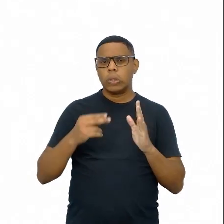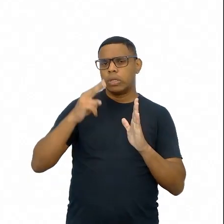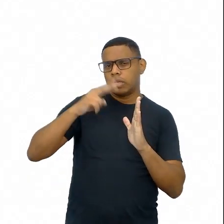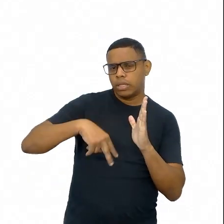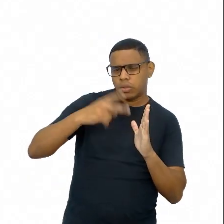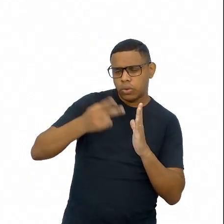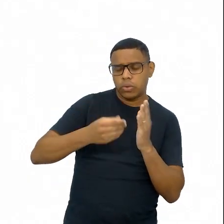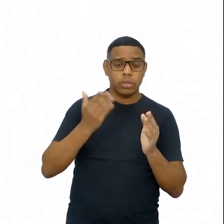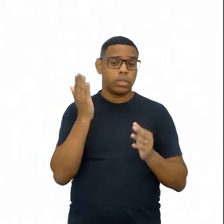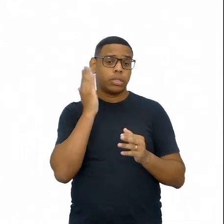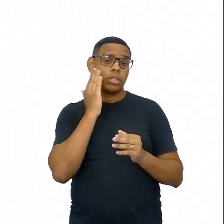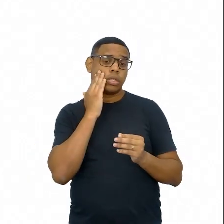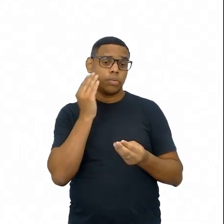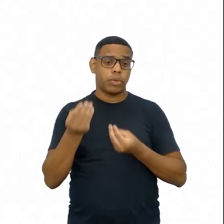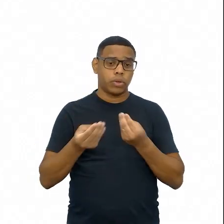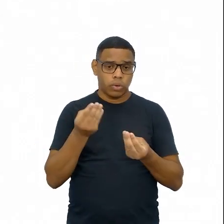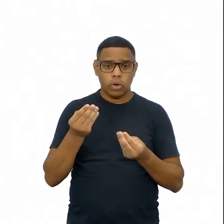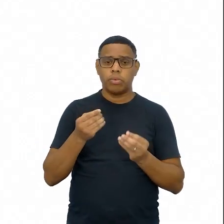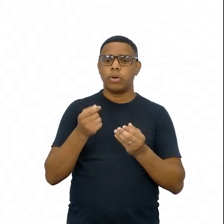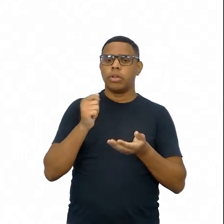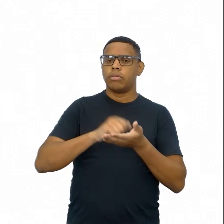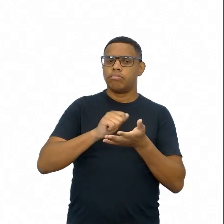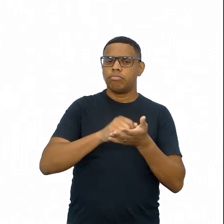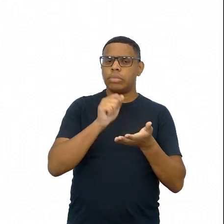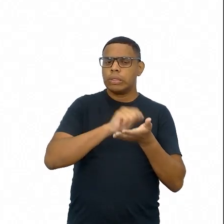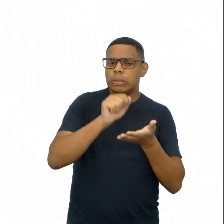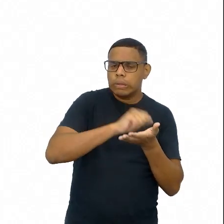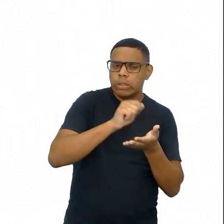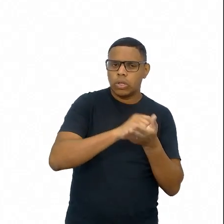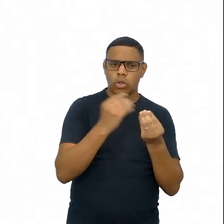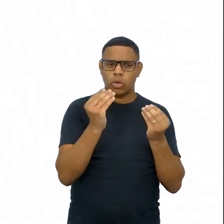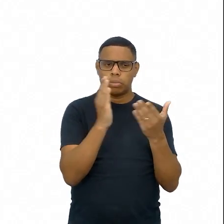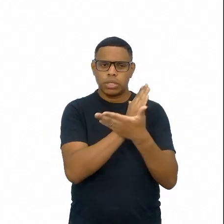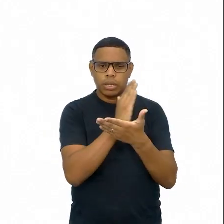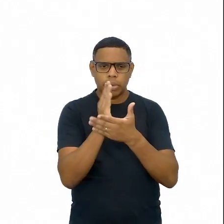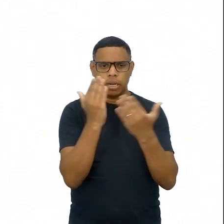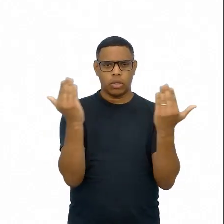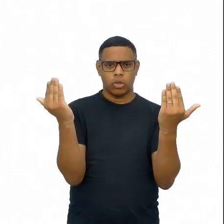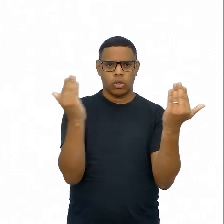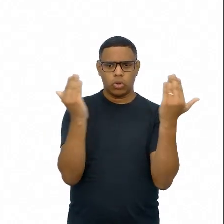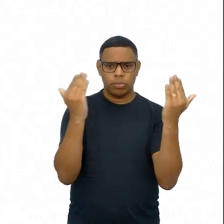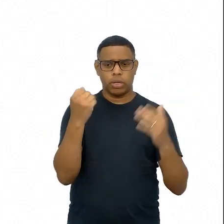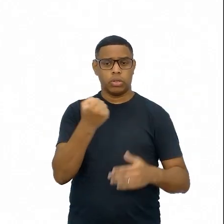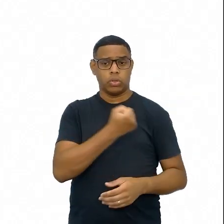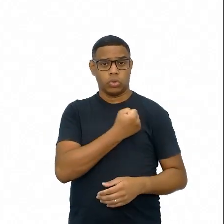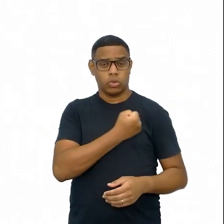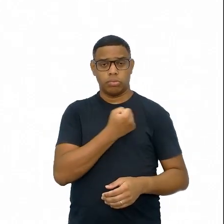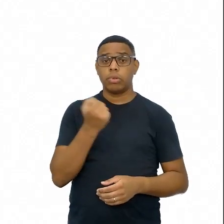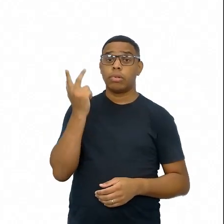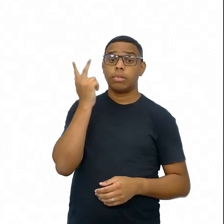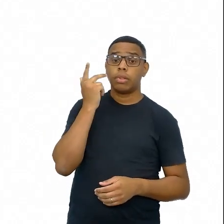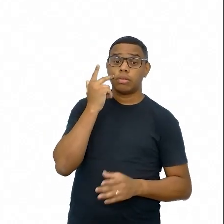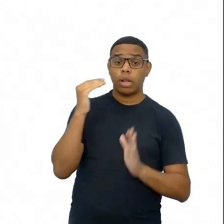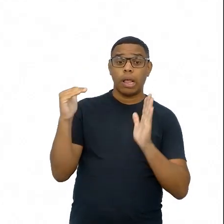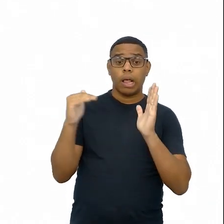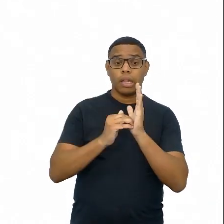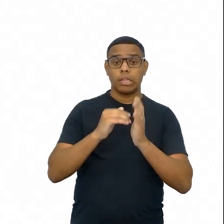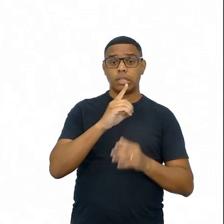leitura, saber como se escreve e como se, né, comparam os números naturais até